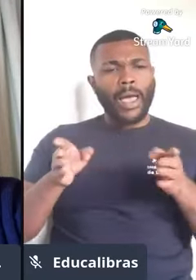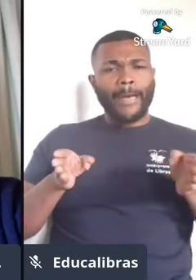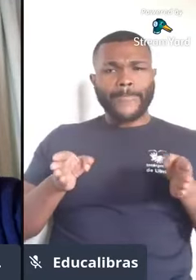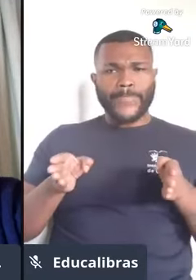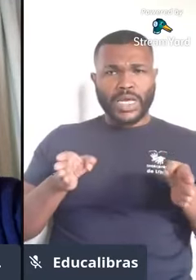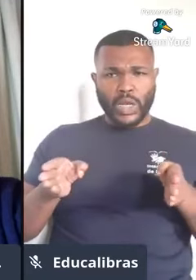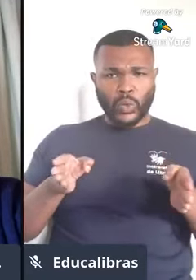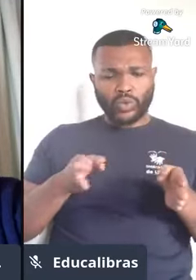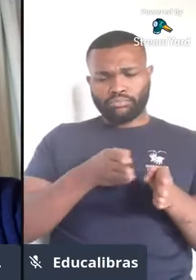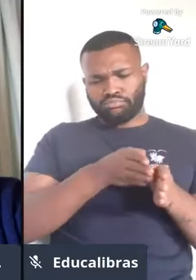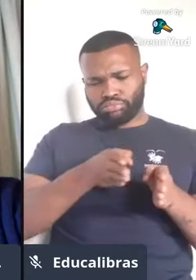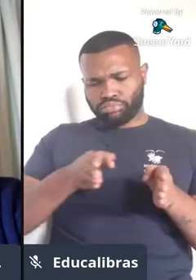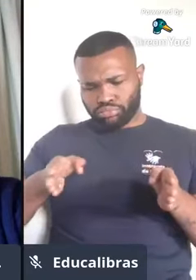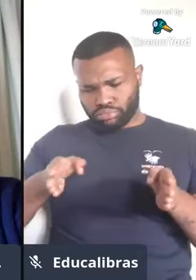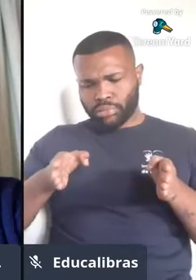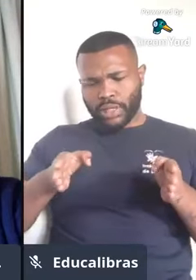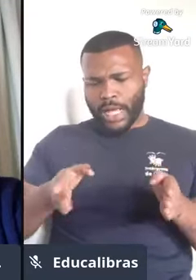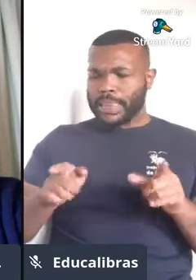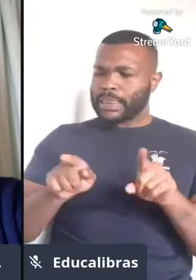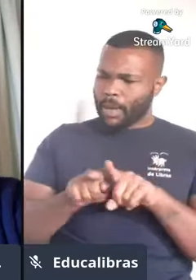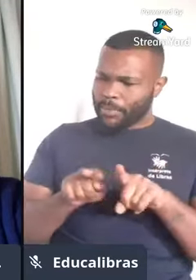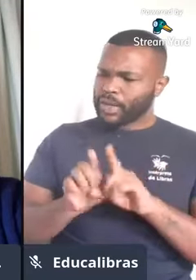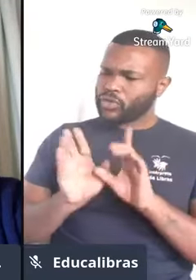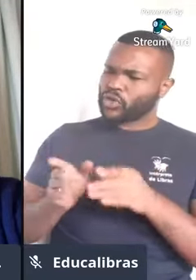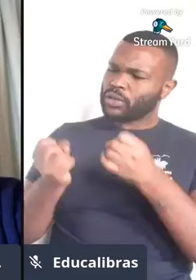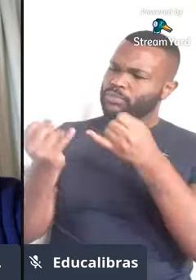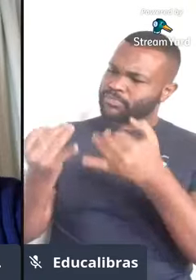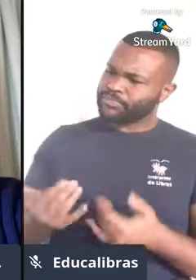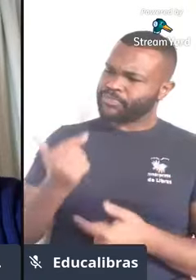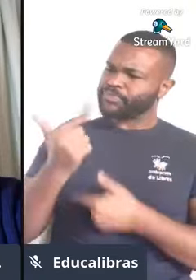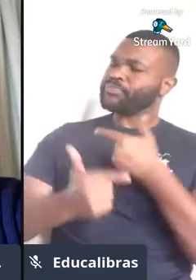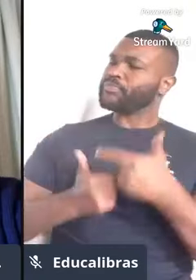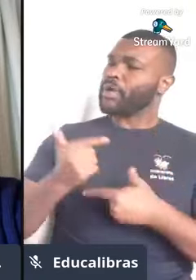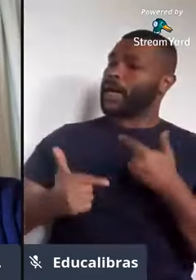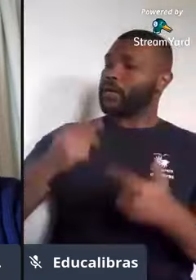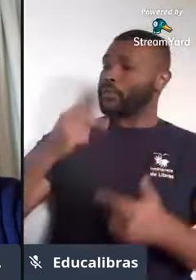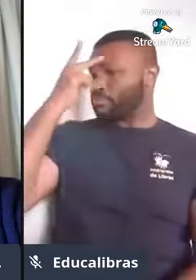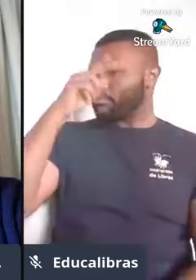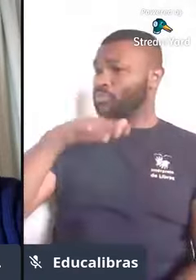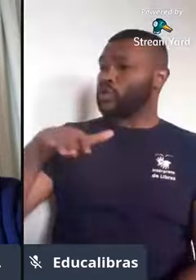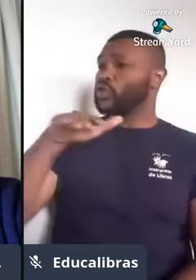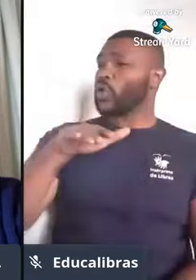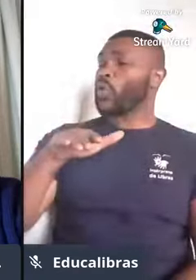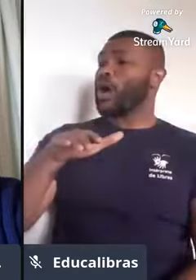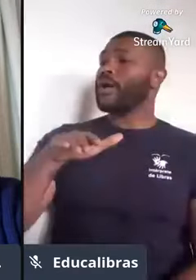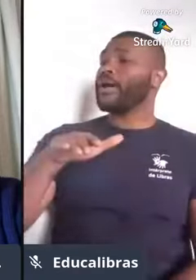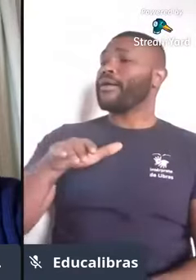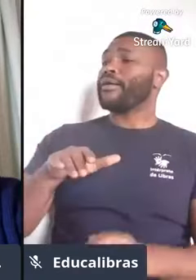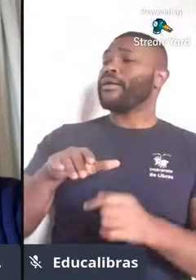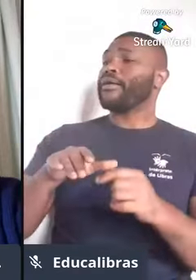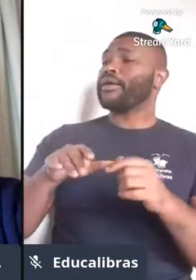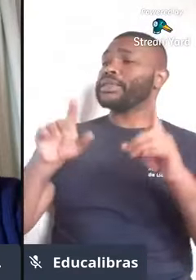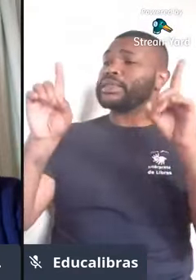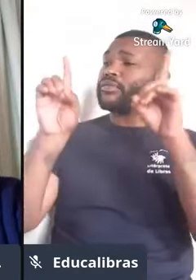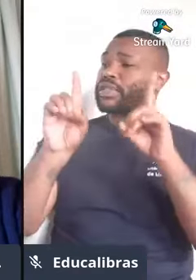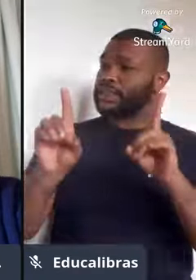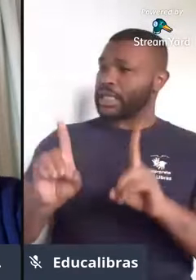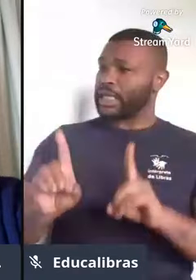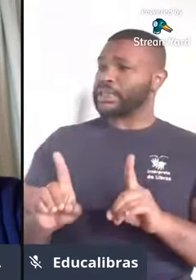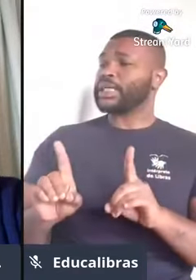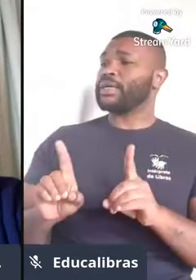aí que se colocam, por exemplo, como a atuação de pessoas com deficiência na área esportiva, que é uma questão